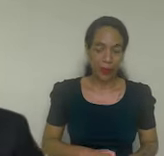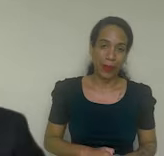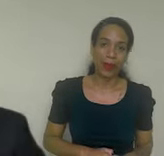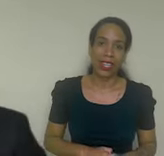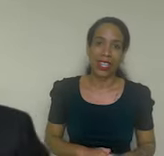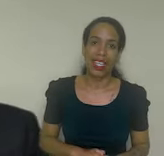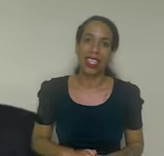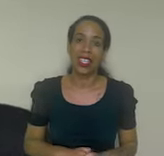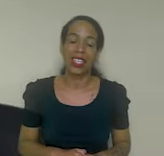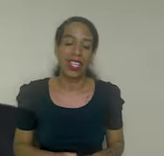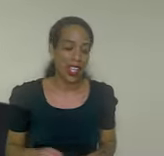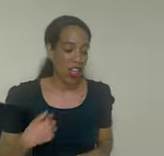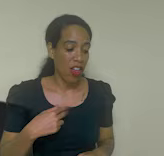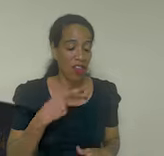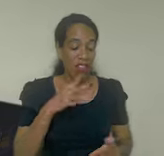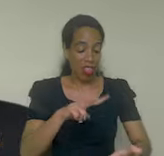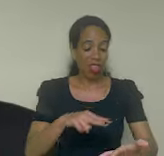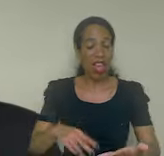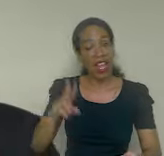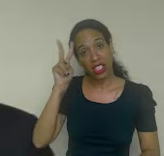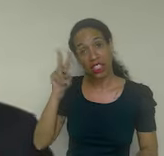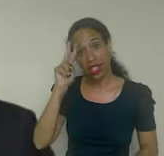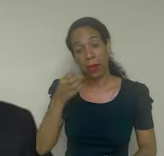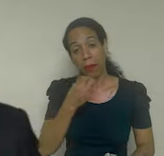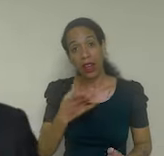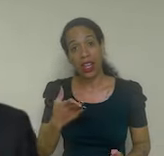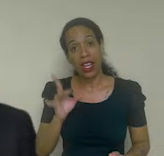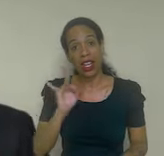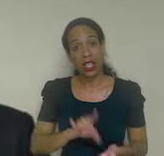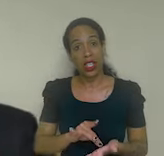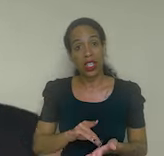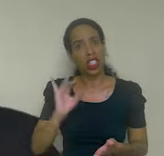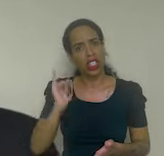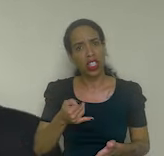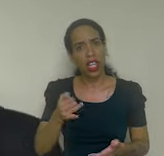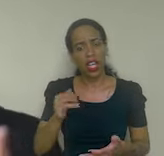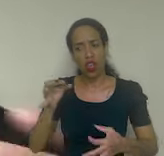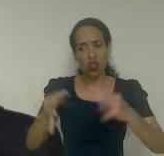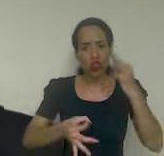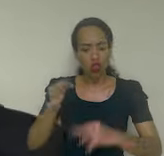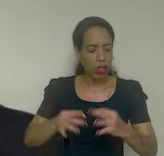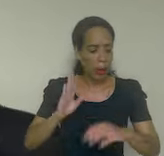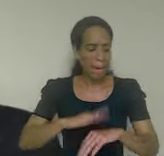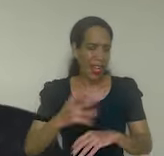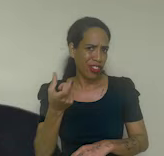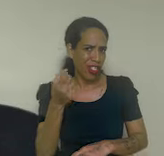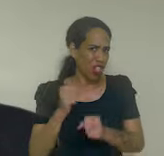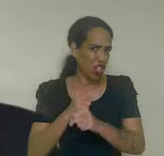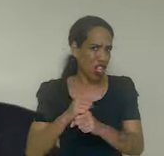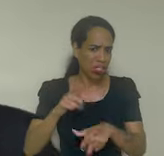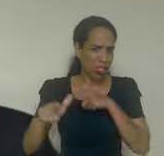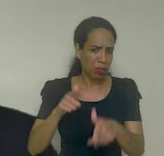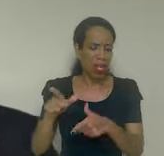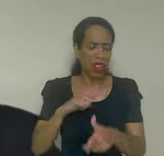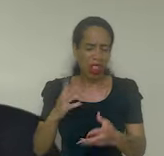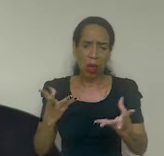E Aline, eu olhando a história de vocês duas, eu achei interessante justamente esse aspecto. Você já é uma juíza mais com 20 anos de carreira,